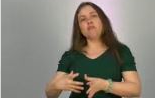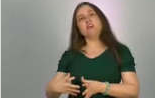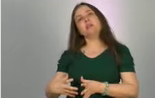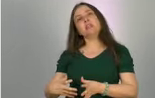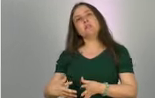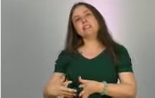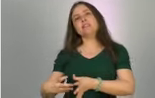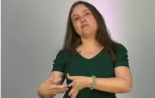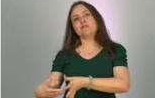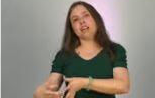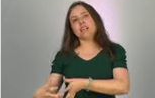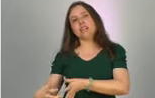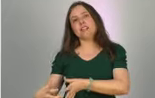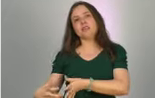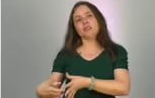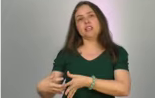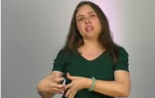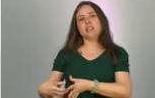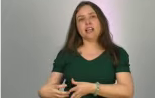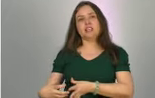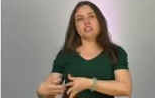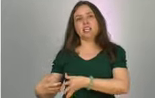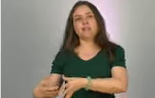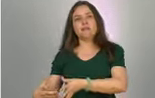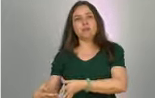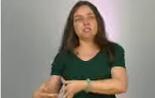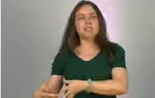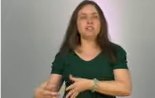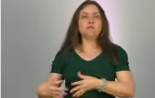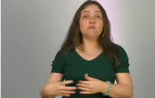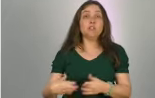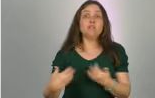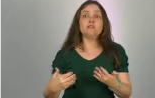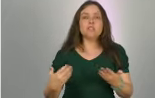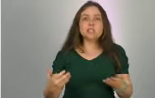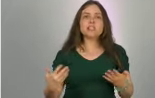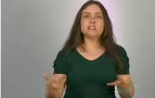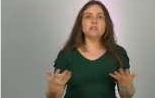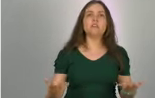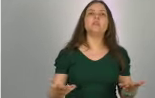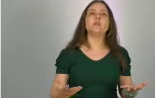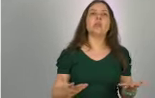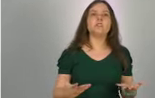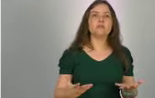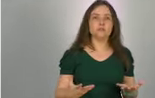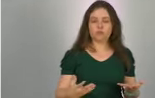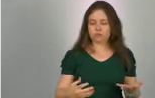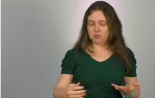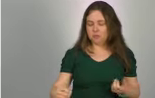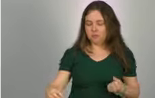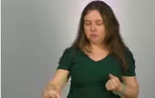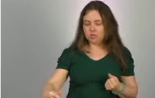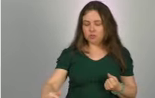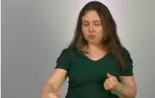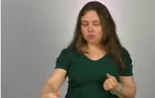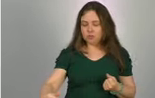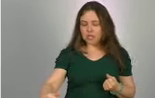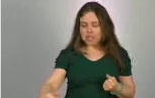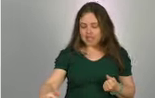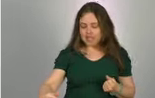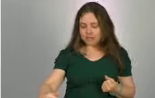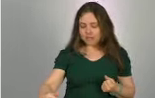mas de uma forma que preservasse a sua integridade aquela informação tendo em vista que são exemplares únicos